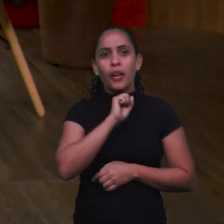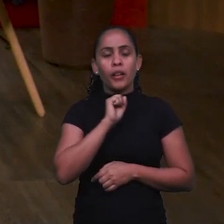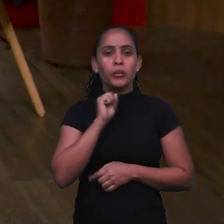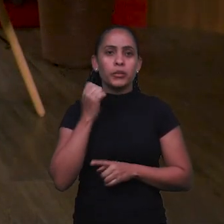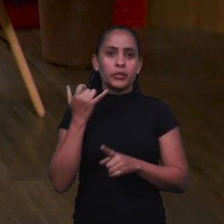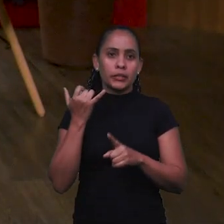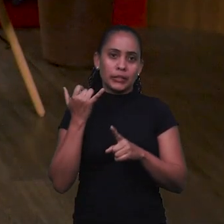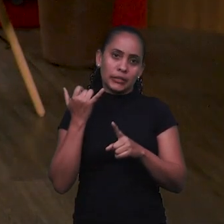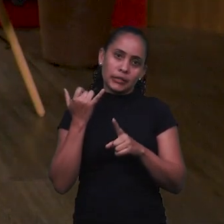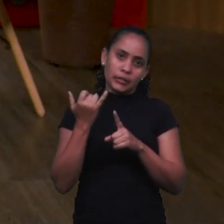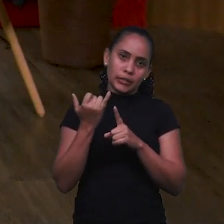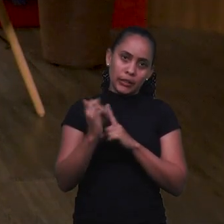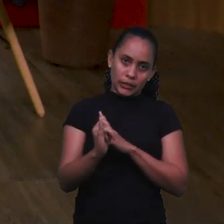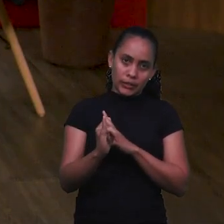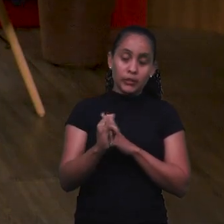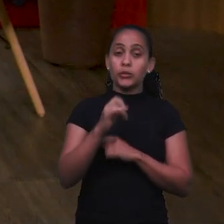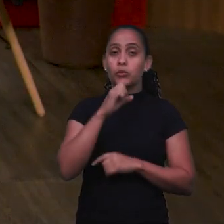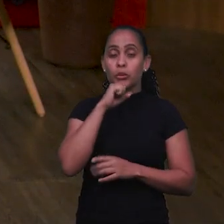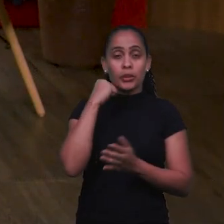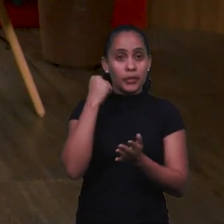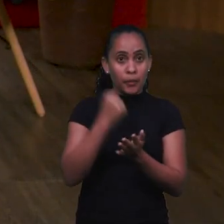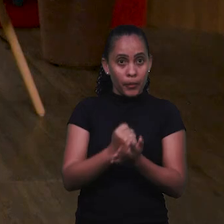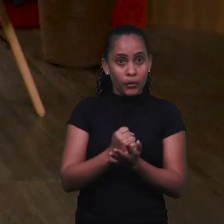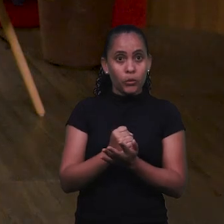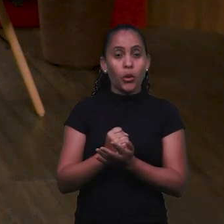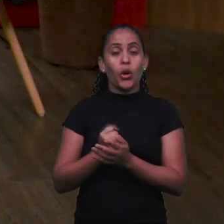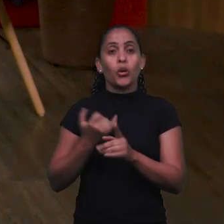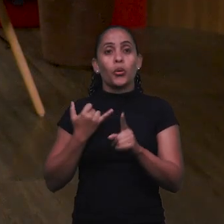profeta Joel acontece